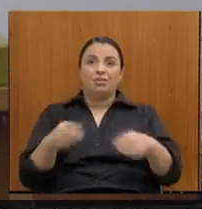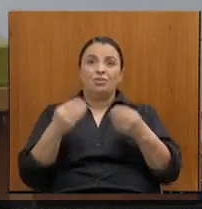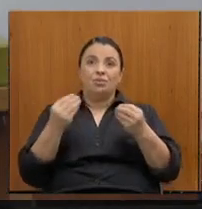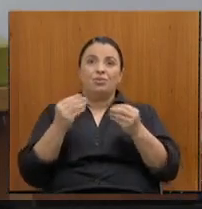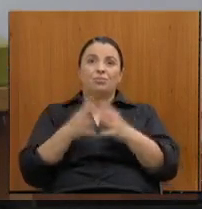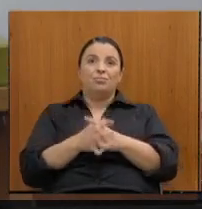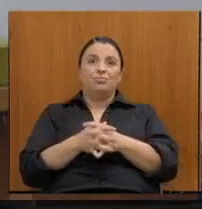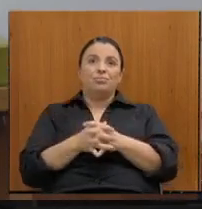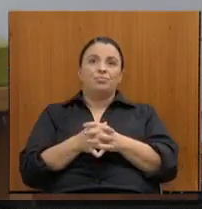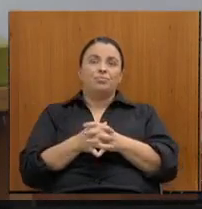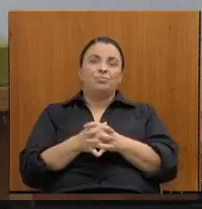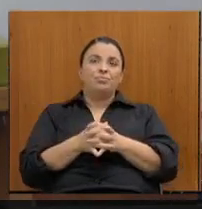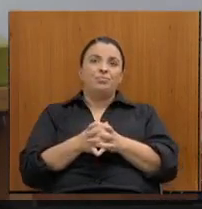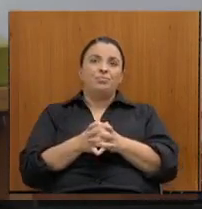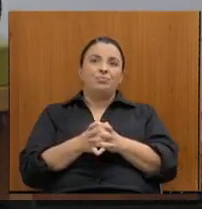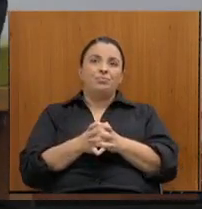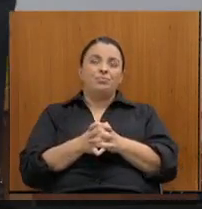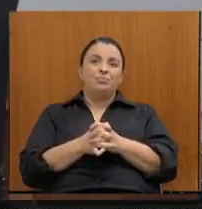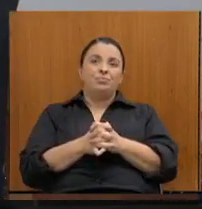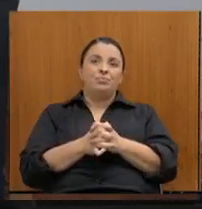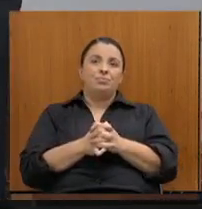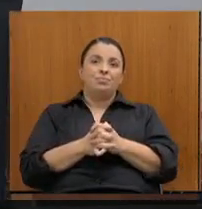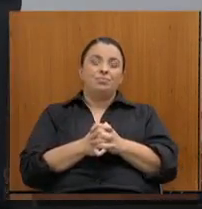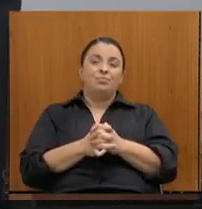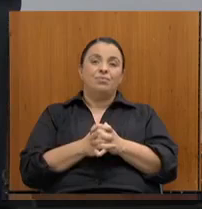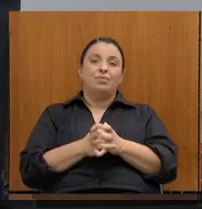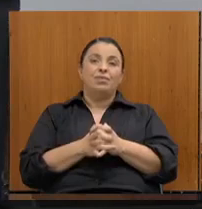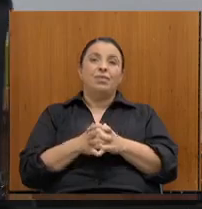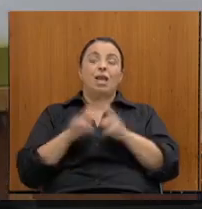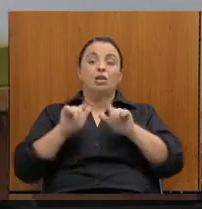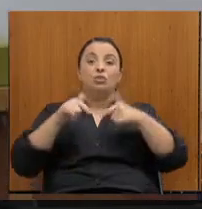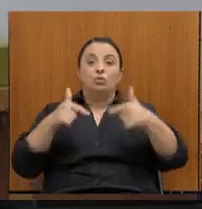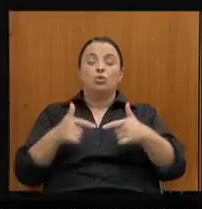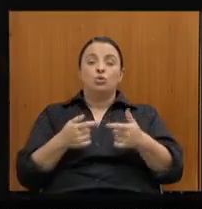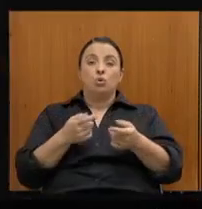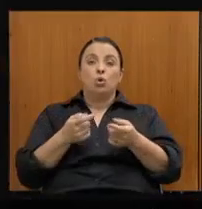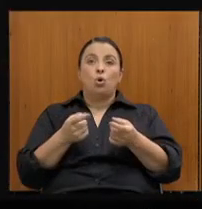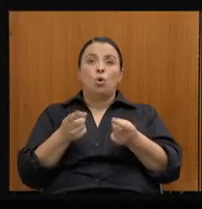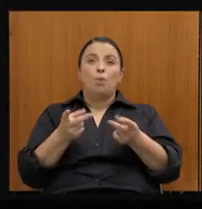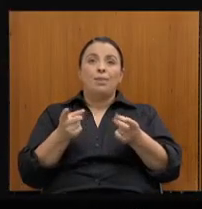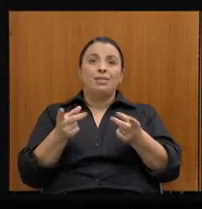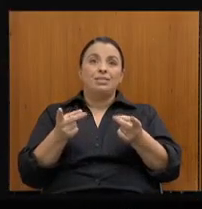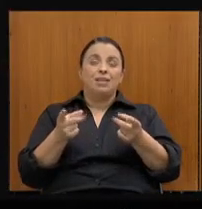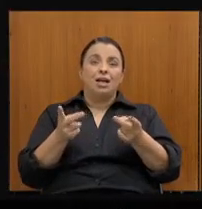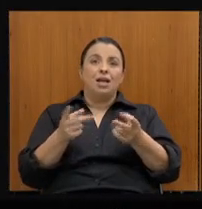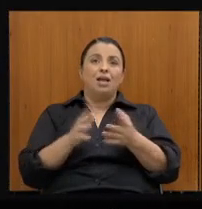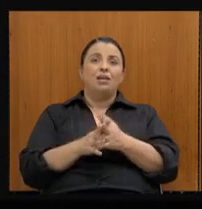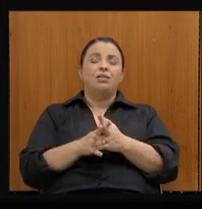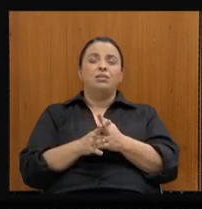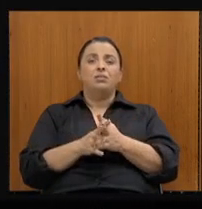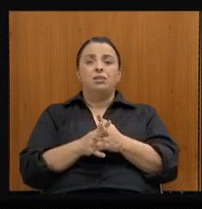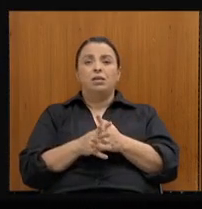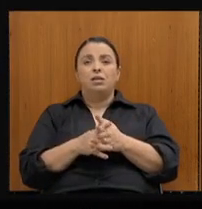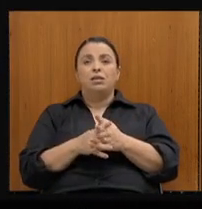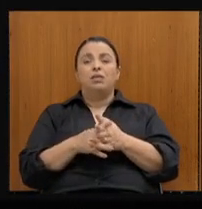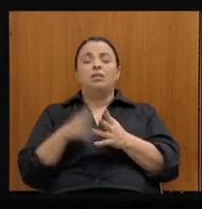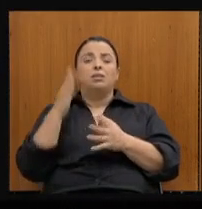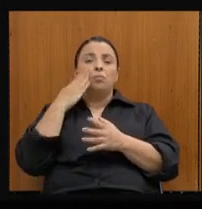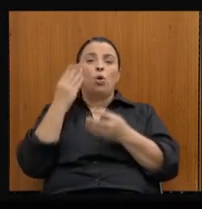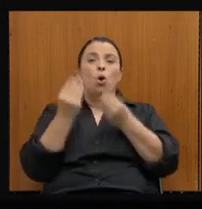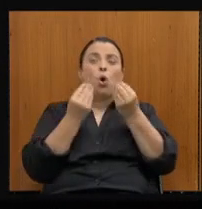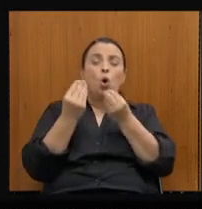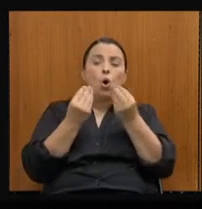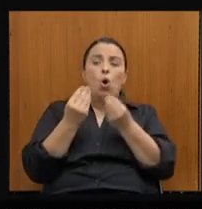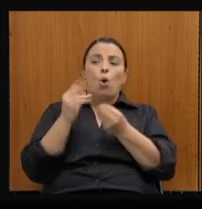procedimentos comerciais Como já foi dito avaliação e identificação das externalidades provenientes do